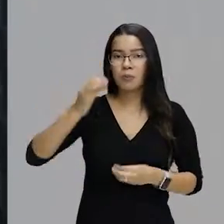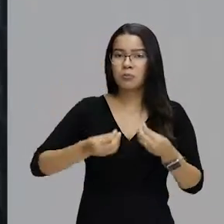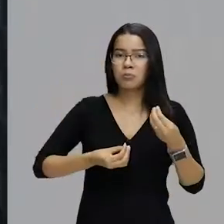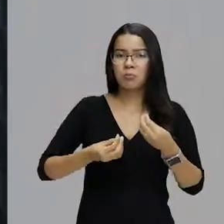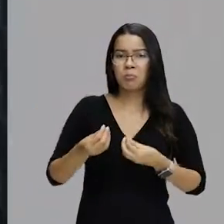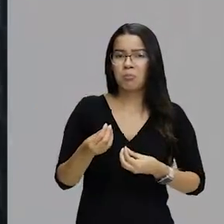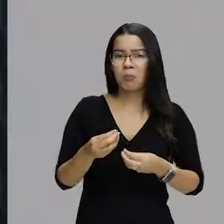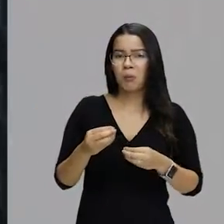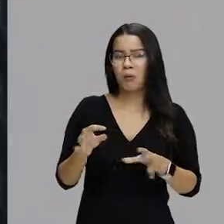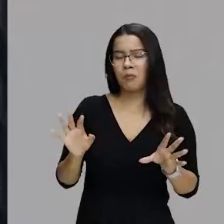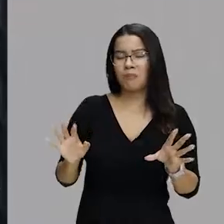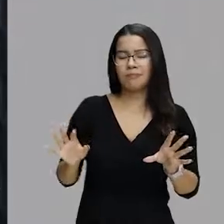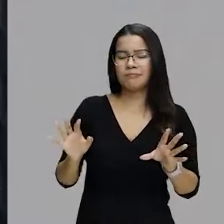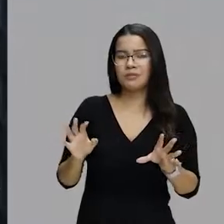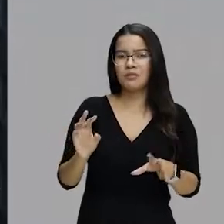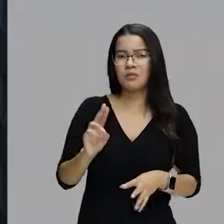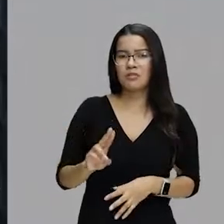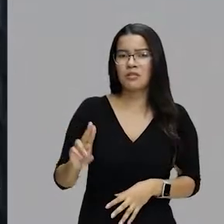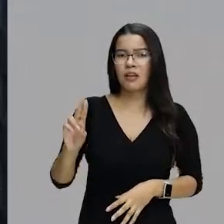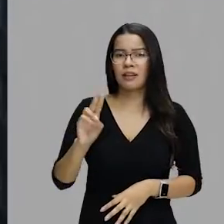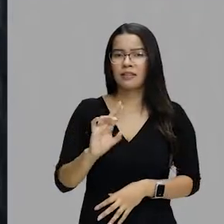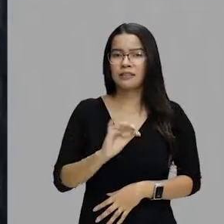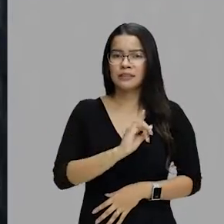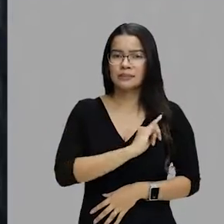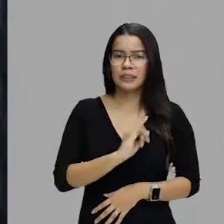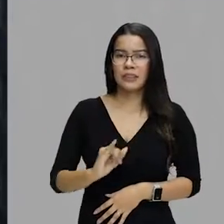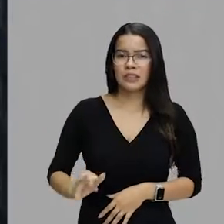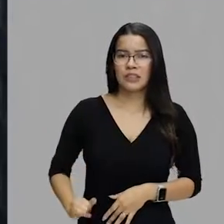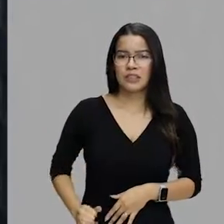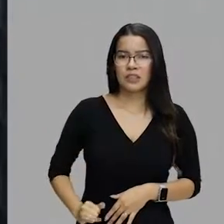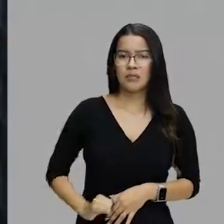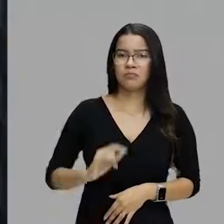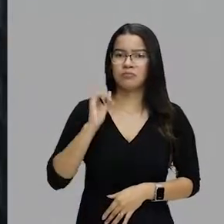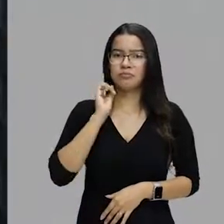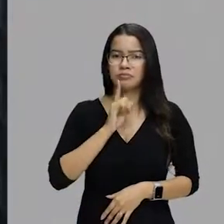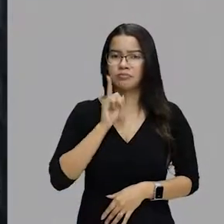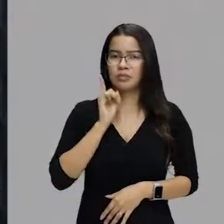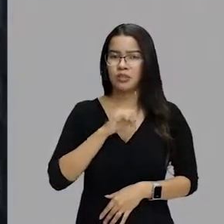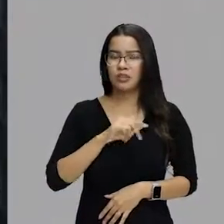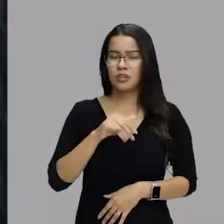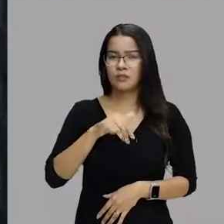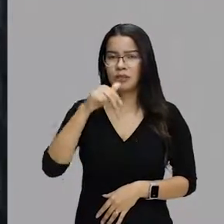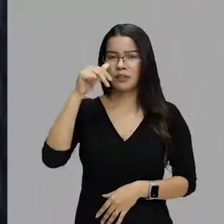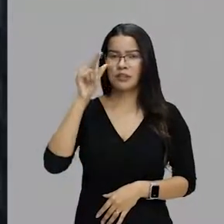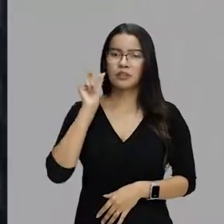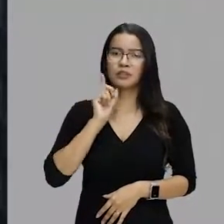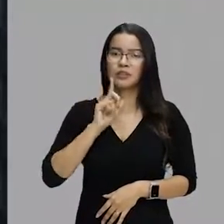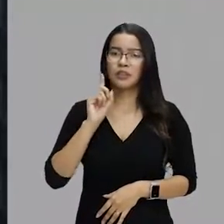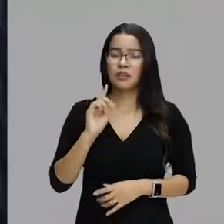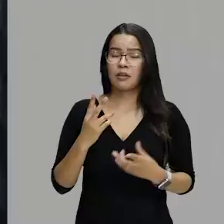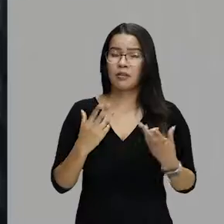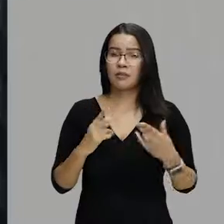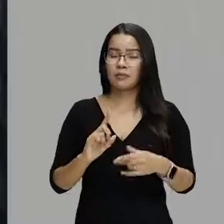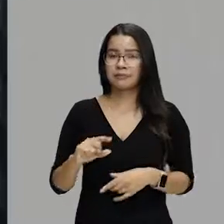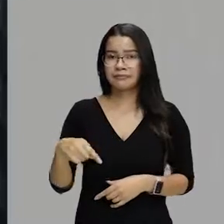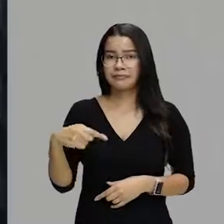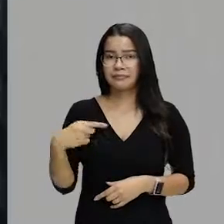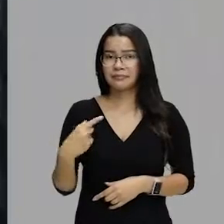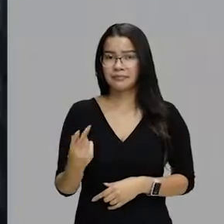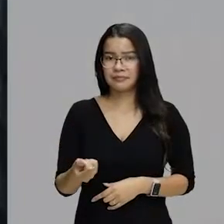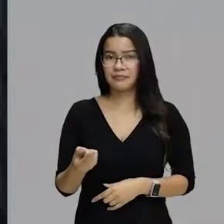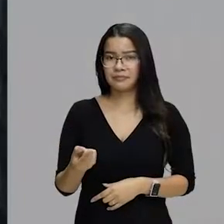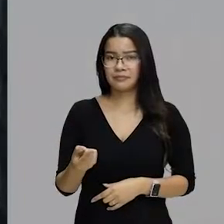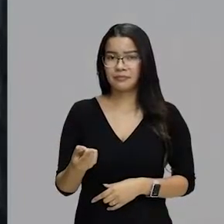norte-americano. Alguns estudiosos chegam a falar isso. Do quintal do imperialismo. E mesmo depois que essa emenda deixou de